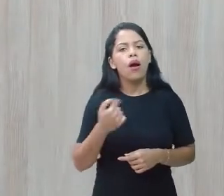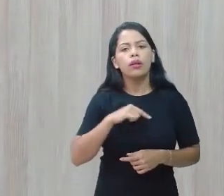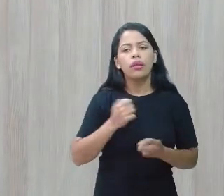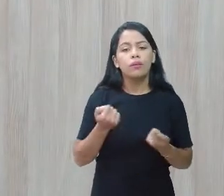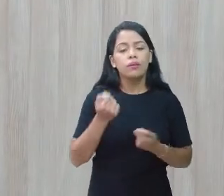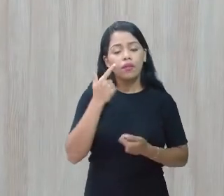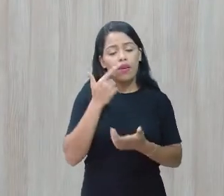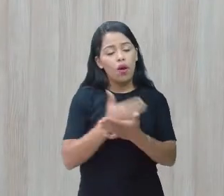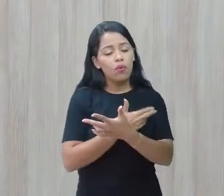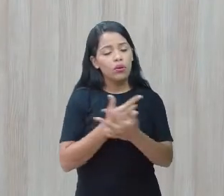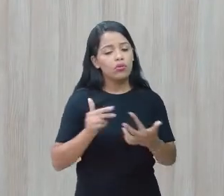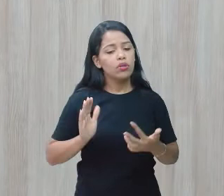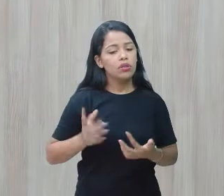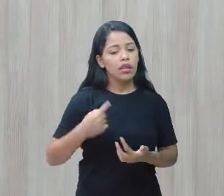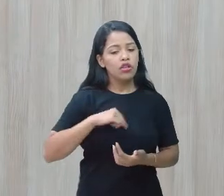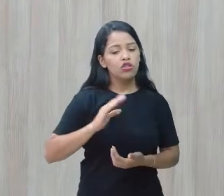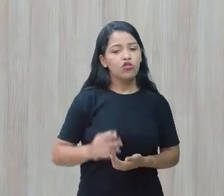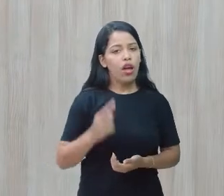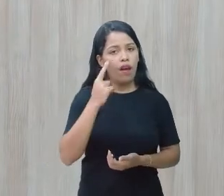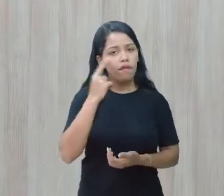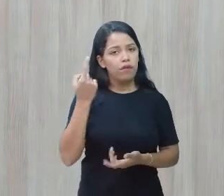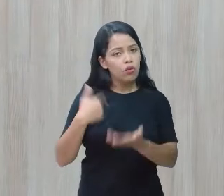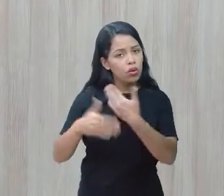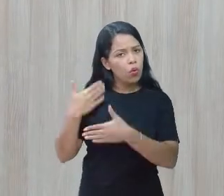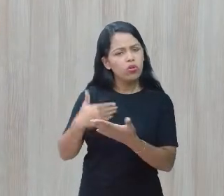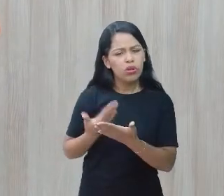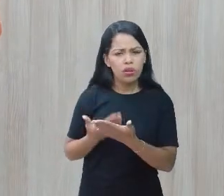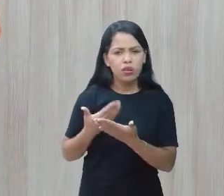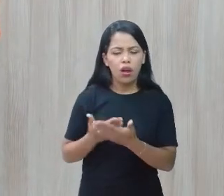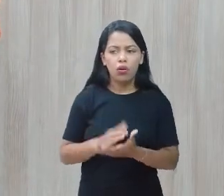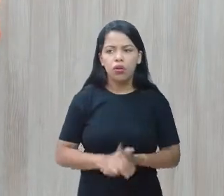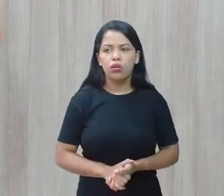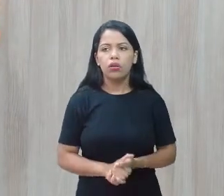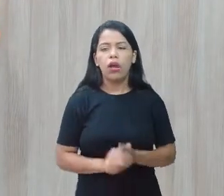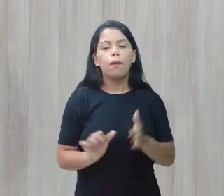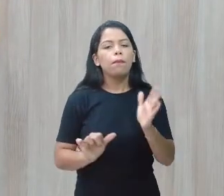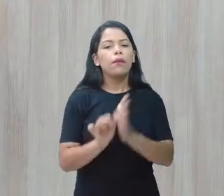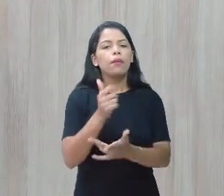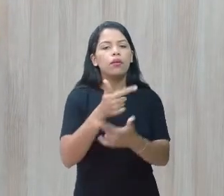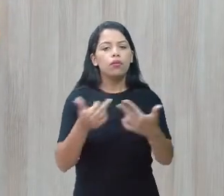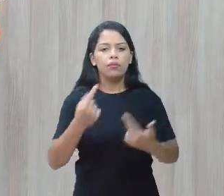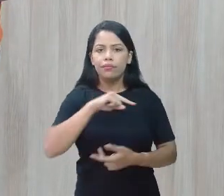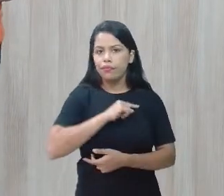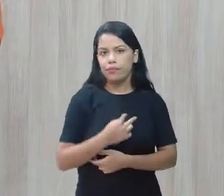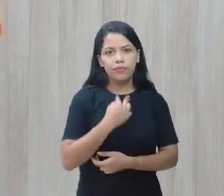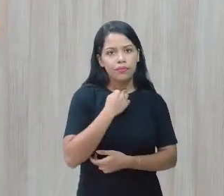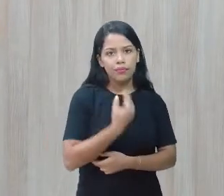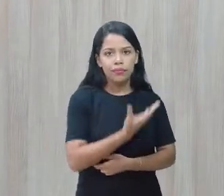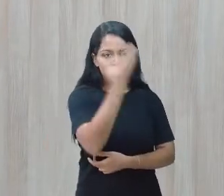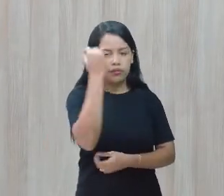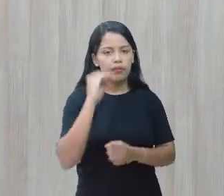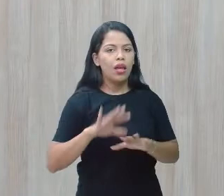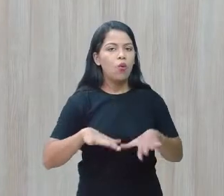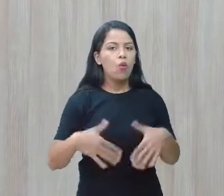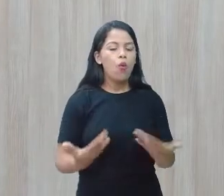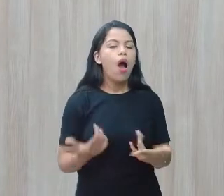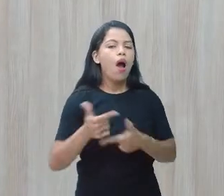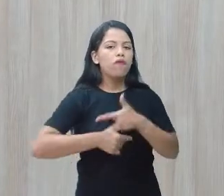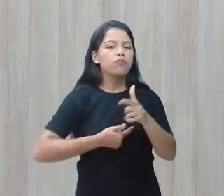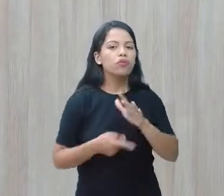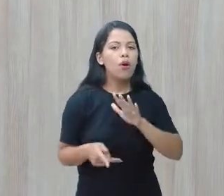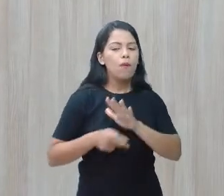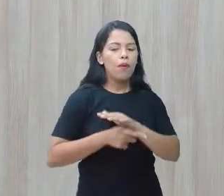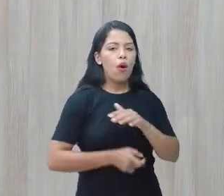pontos que já foram tratados no encontro passado. Primeira coisa, a gente não pode esquecer quais as funções do